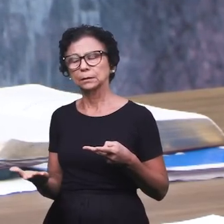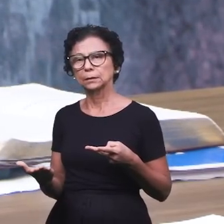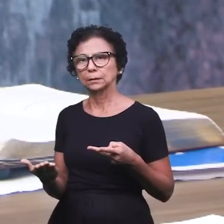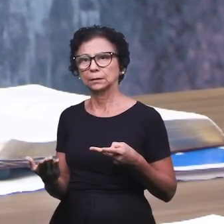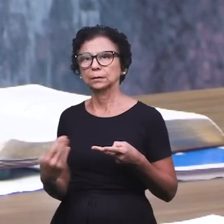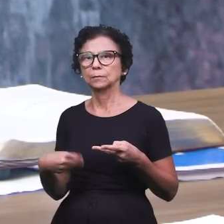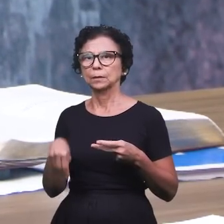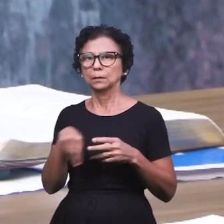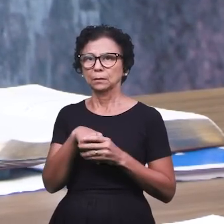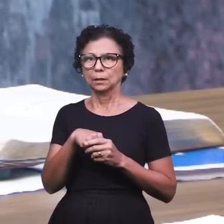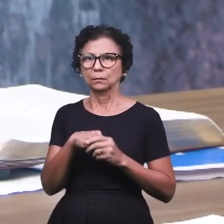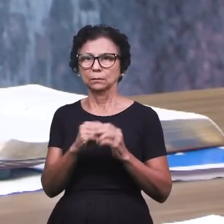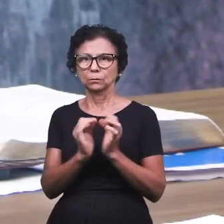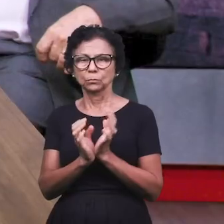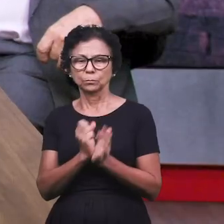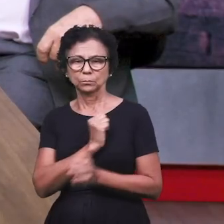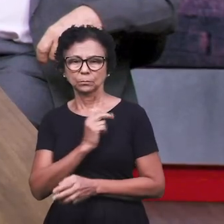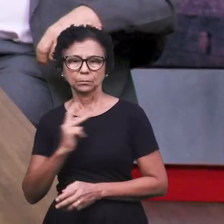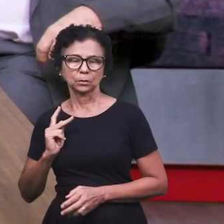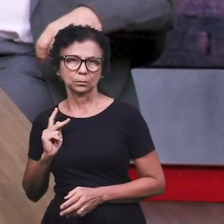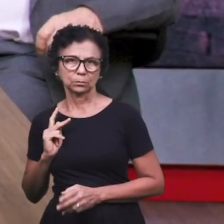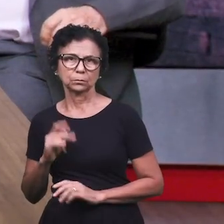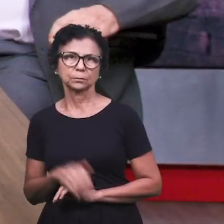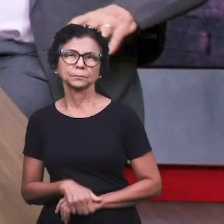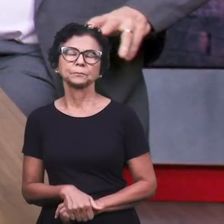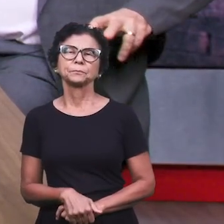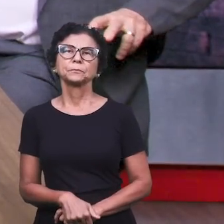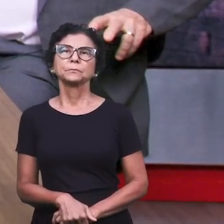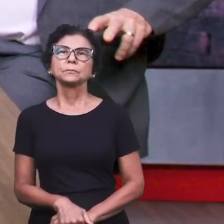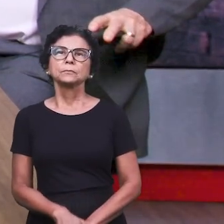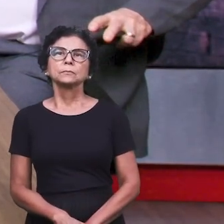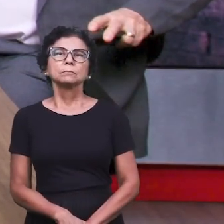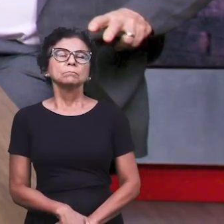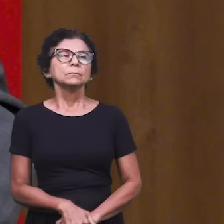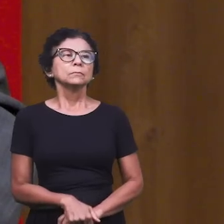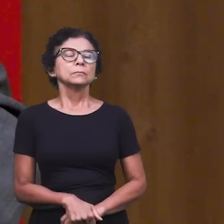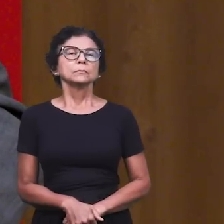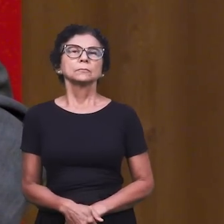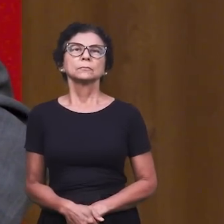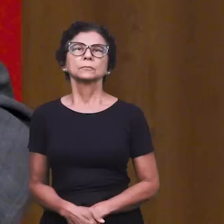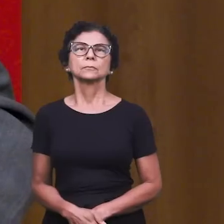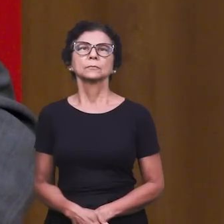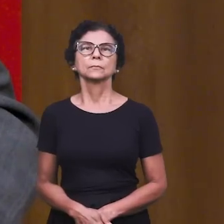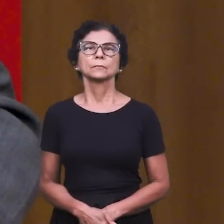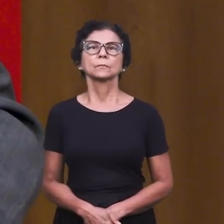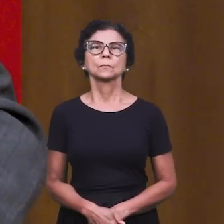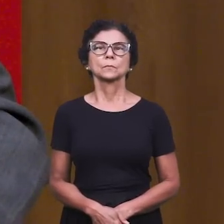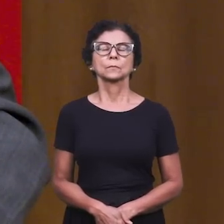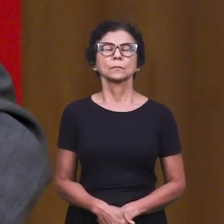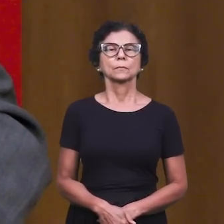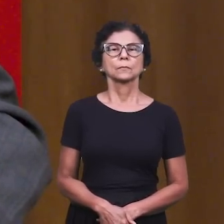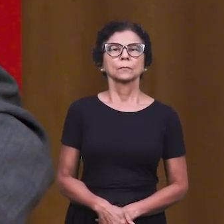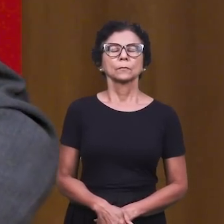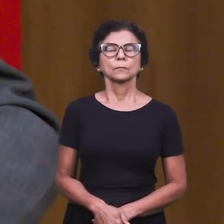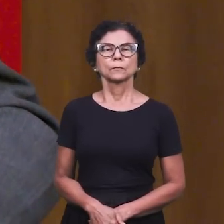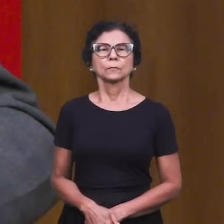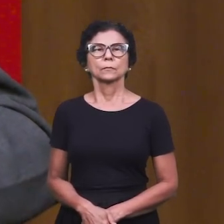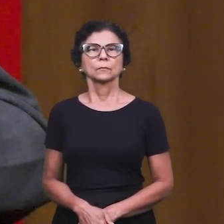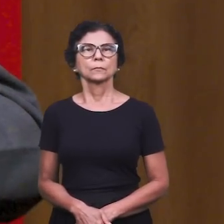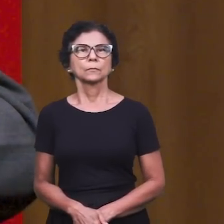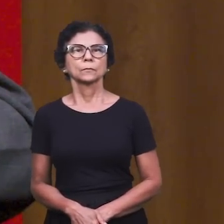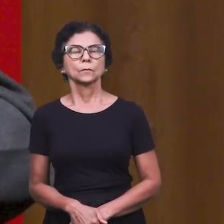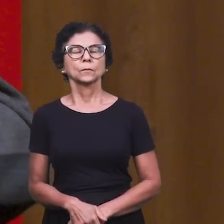colégio apostólico. Perfeitamente. Exatamente. Então foi muito importante o pastor Luiz Eugênio, o pastor